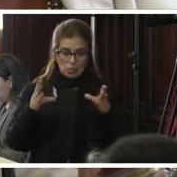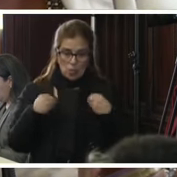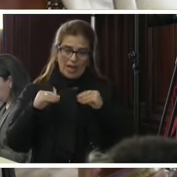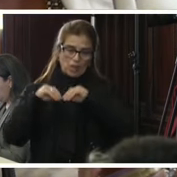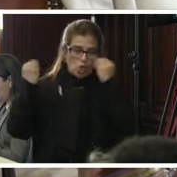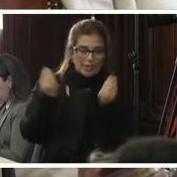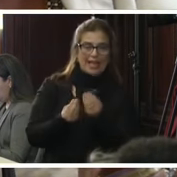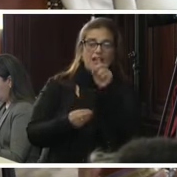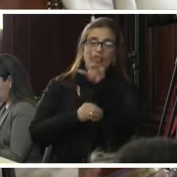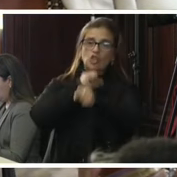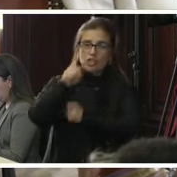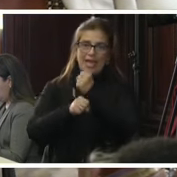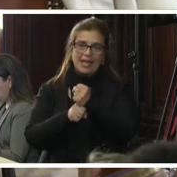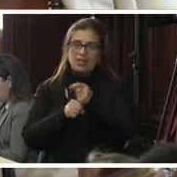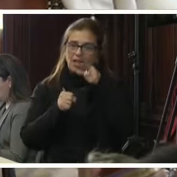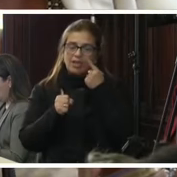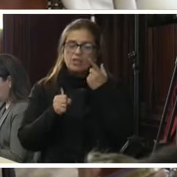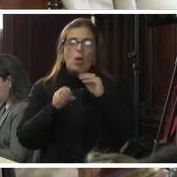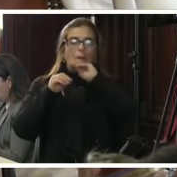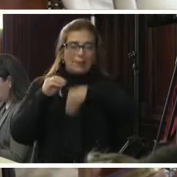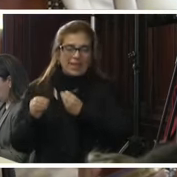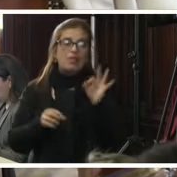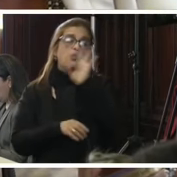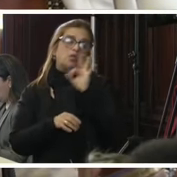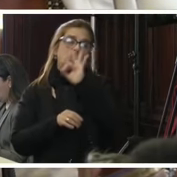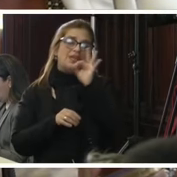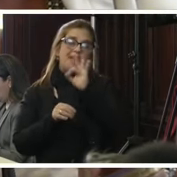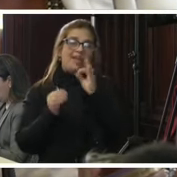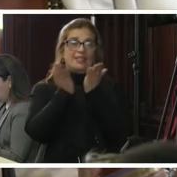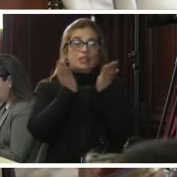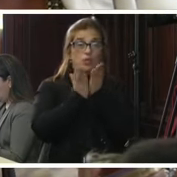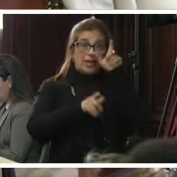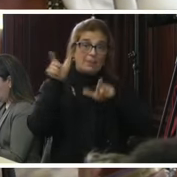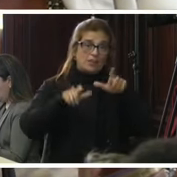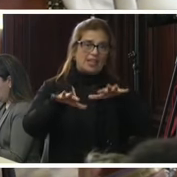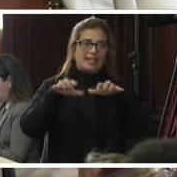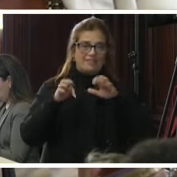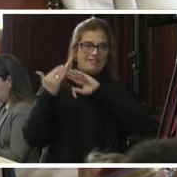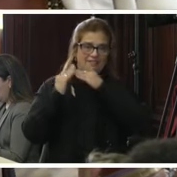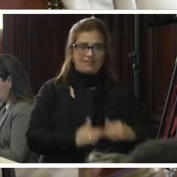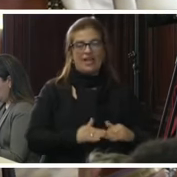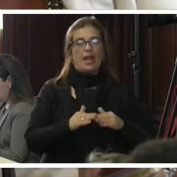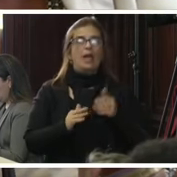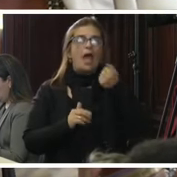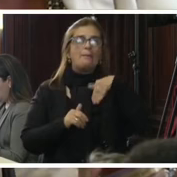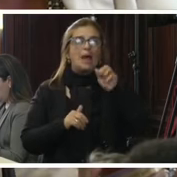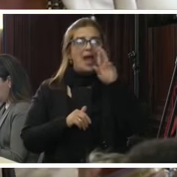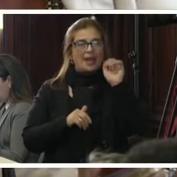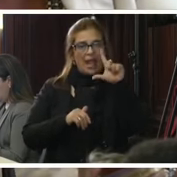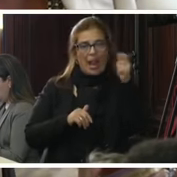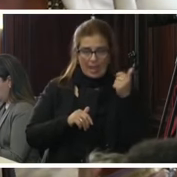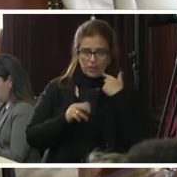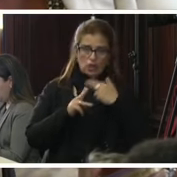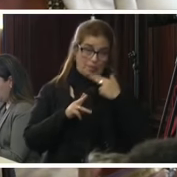representaria um ano a menos de estudo para as crianças que moram no conjunto de favelas da Maré. Em